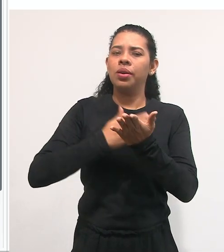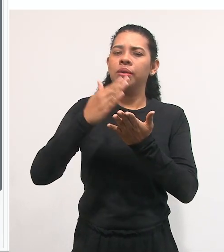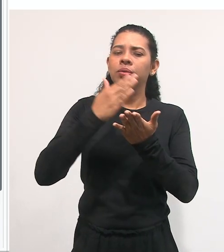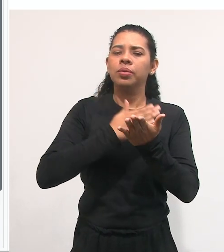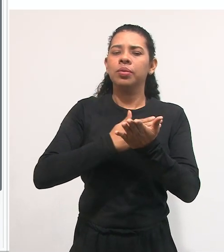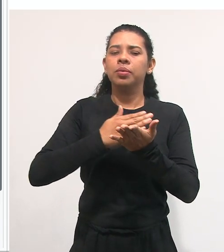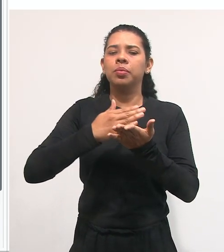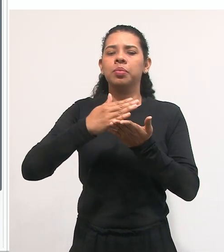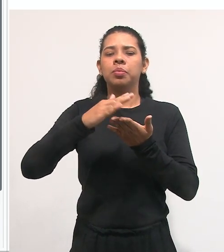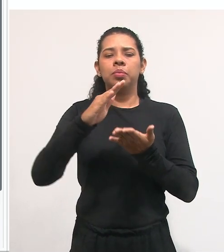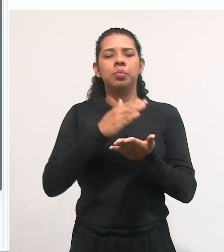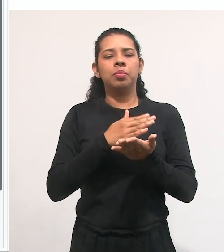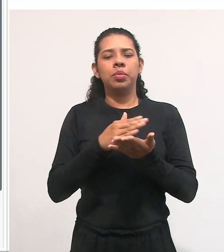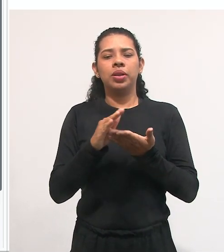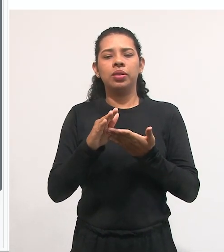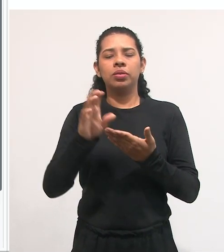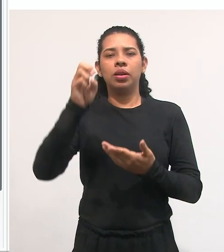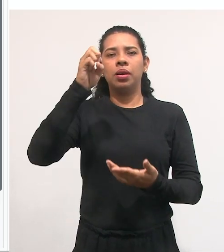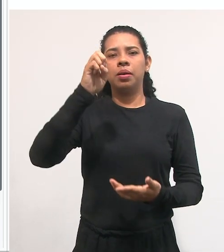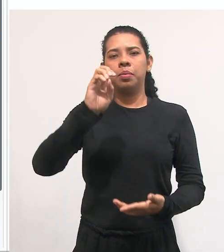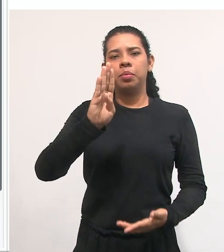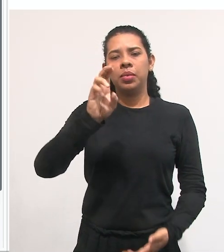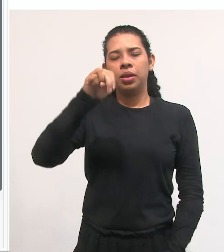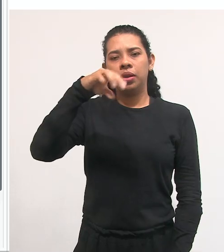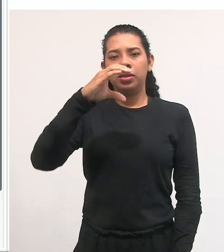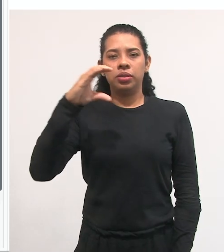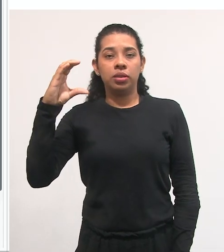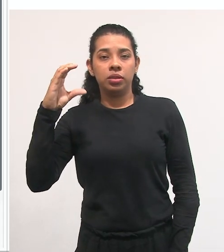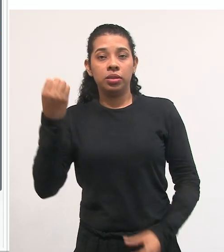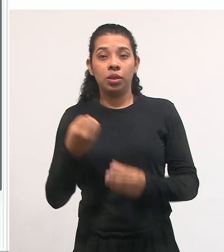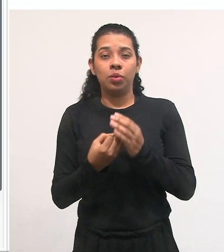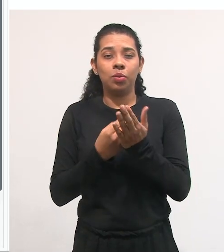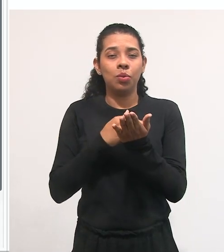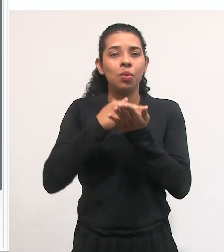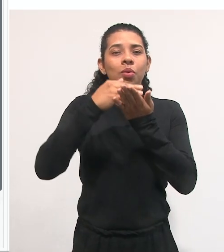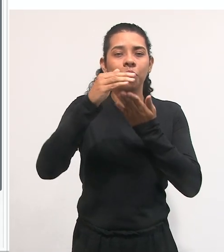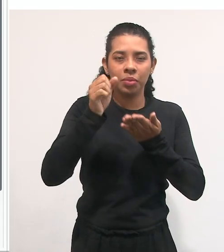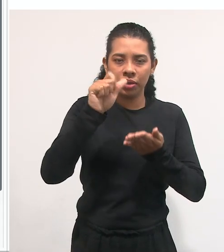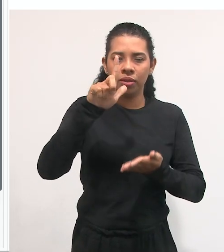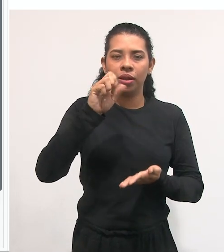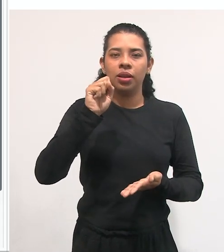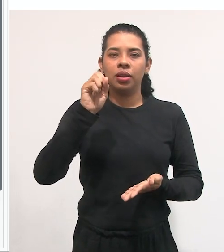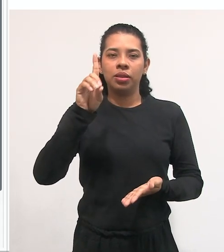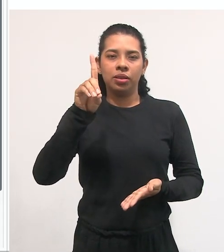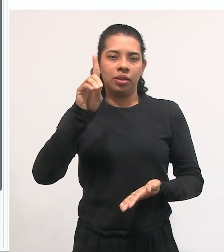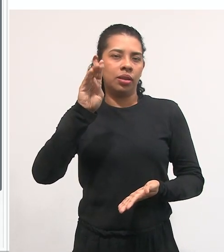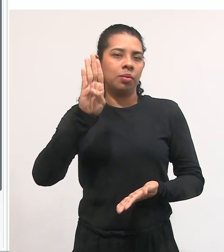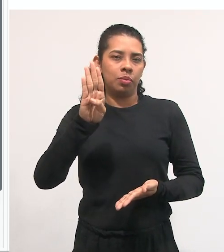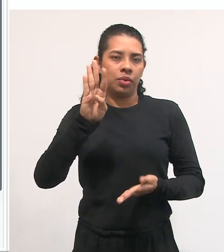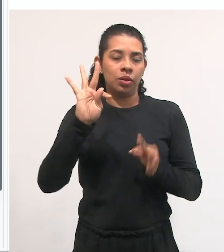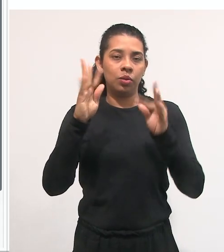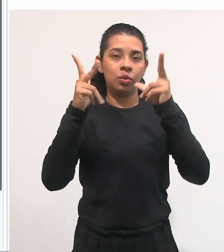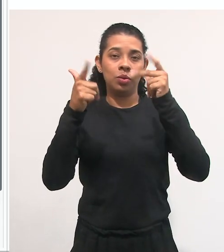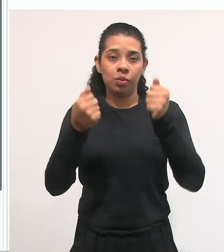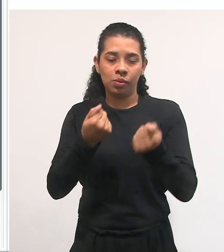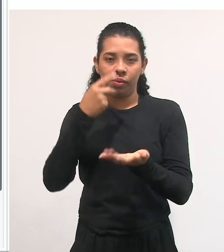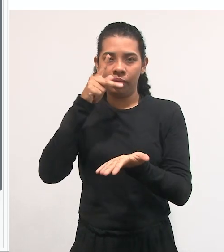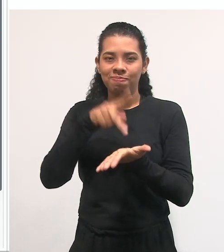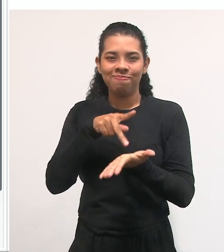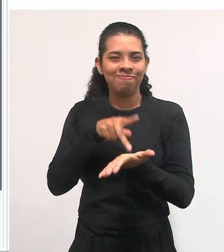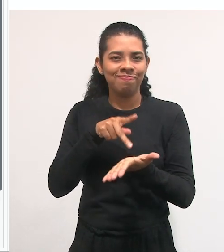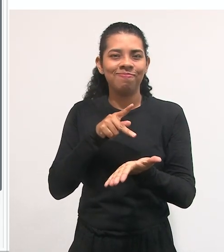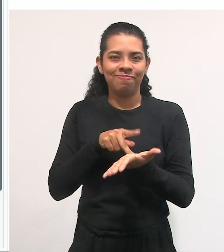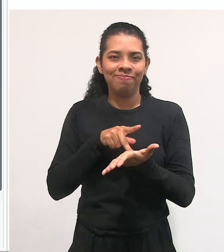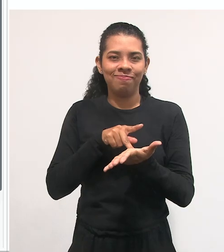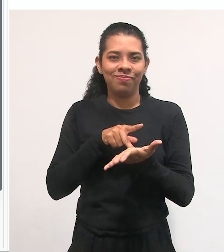na BNCC, previstos lá nas diretrizes e na LDB, vão se tornar reais pelo planejamento do que eu vou fazer em